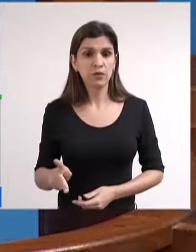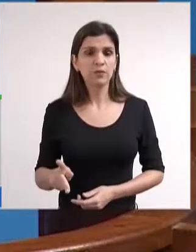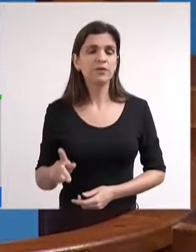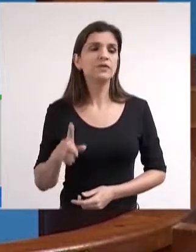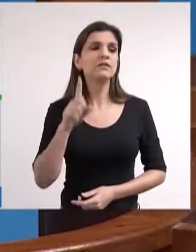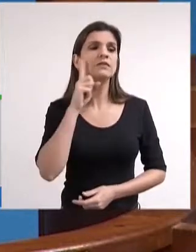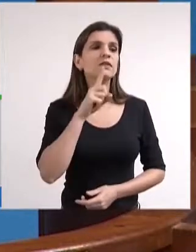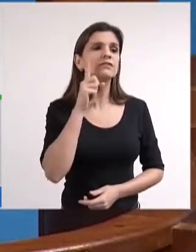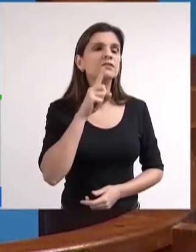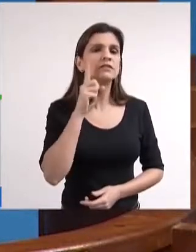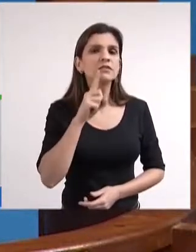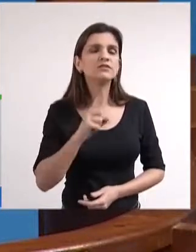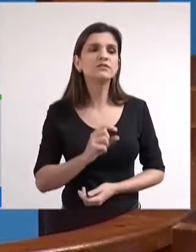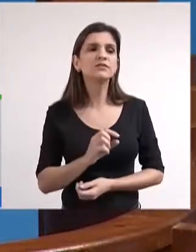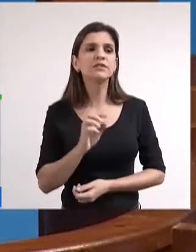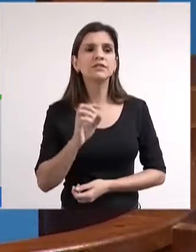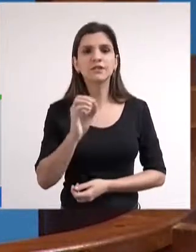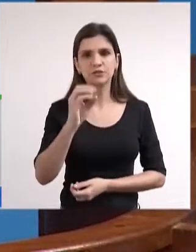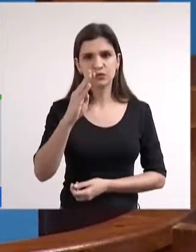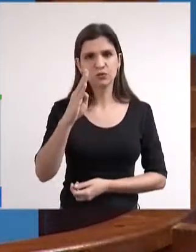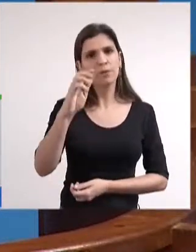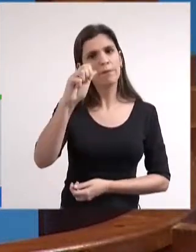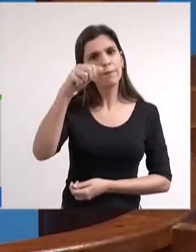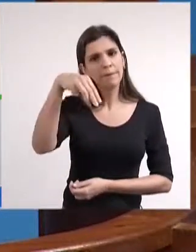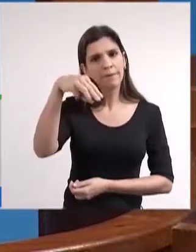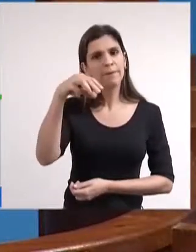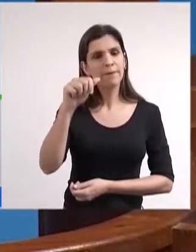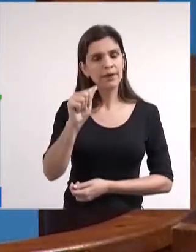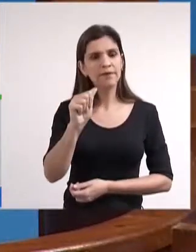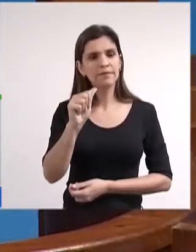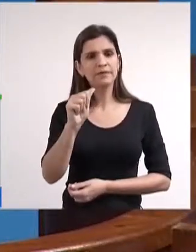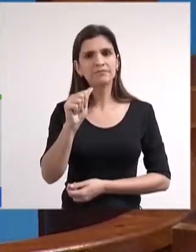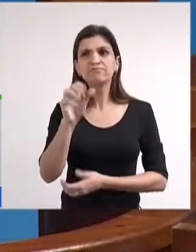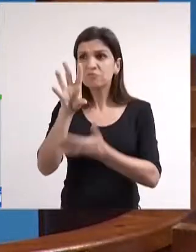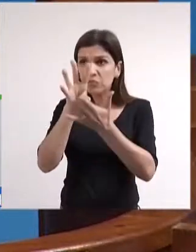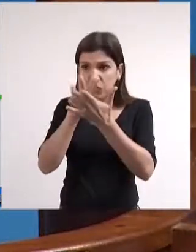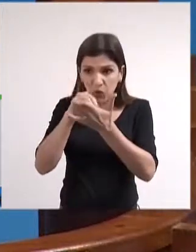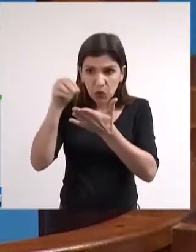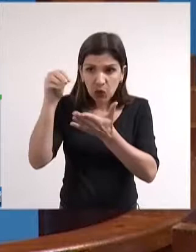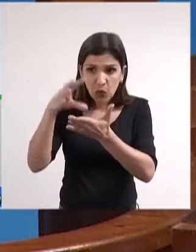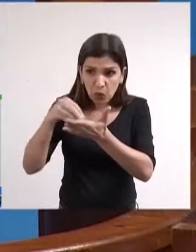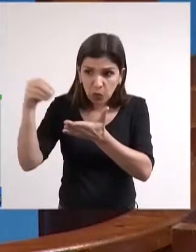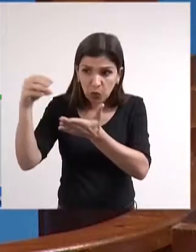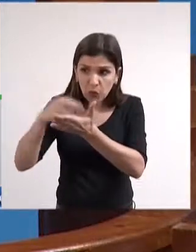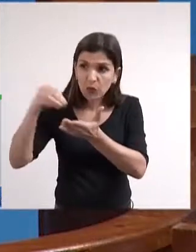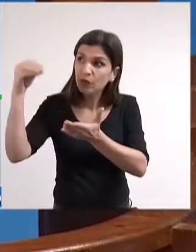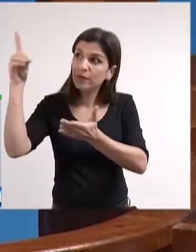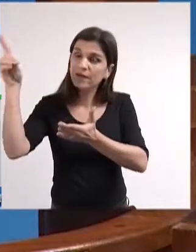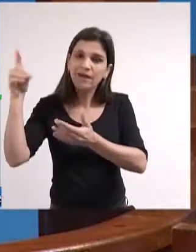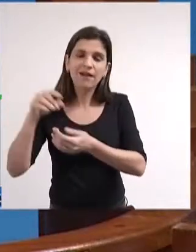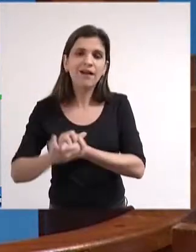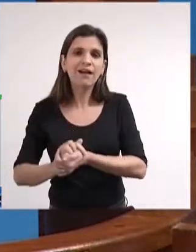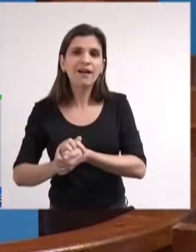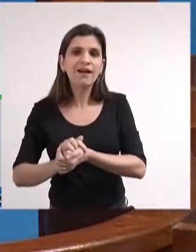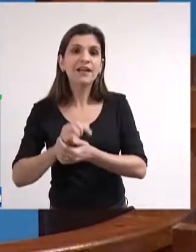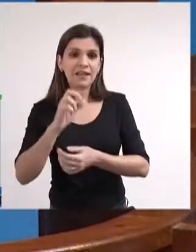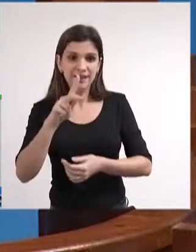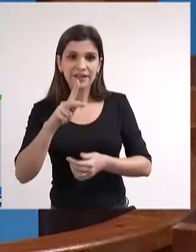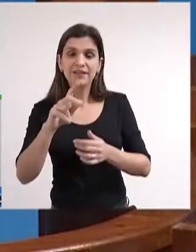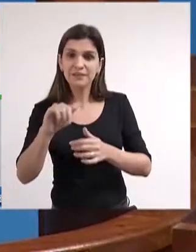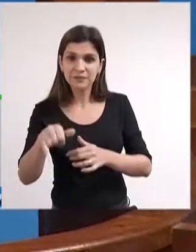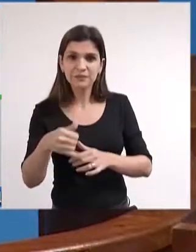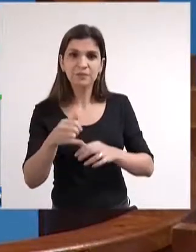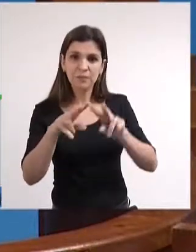tentou imitar este programa. Ocorre que os recursos que são oriundos